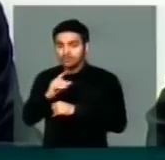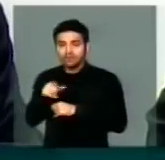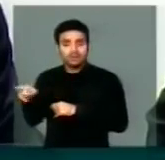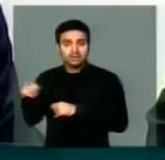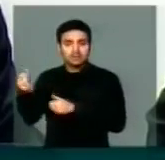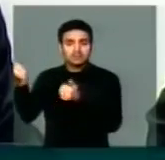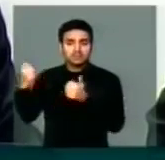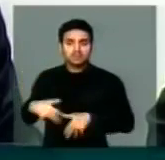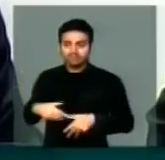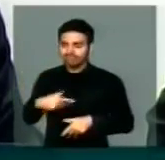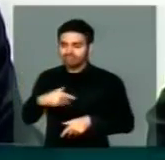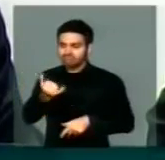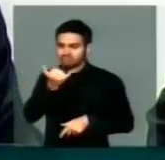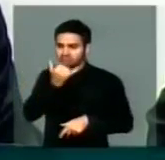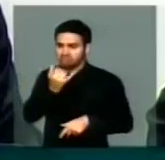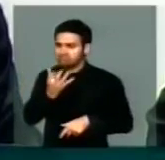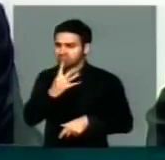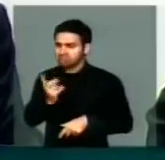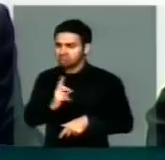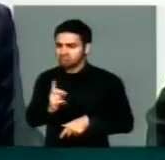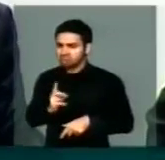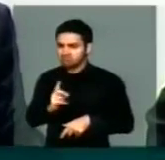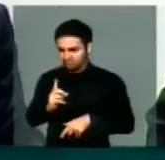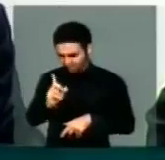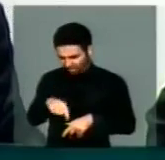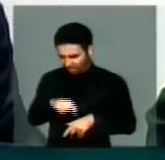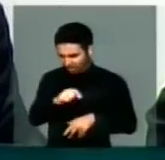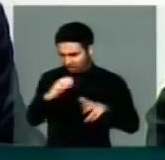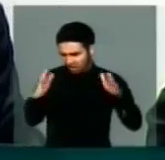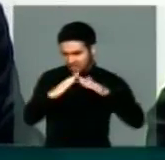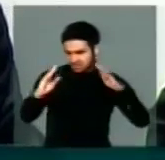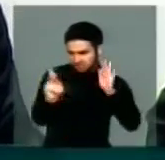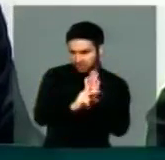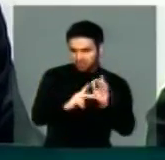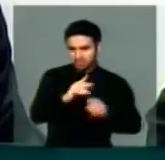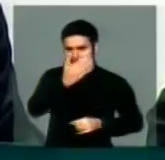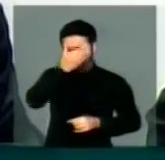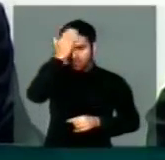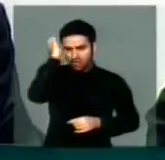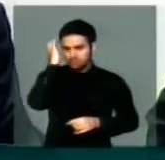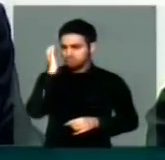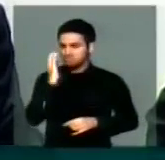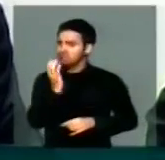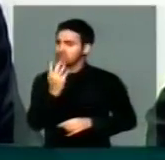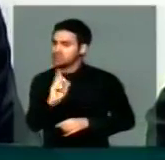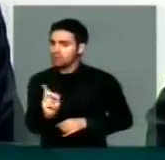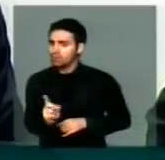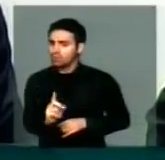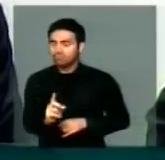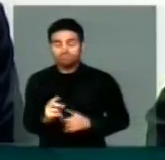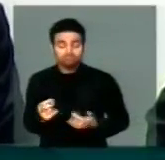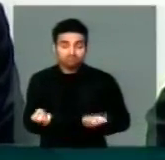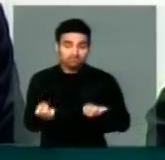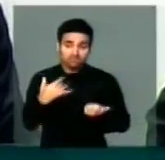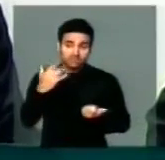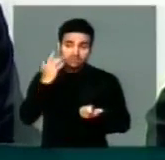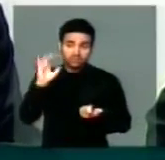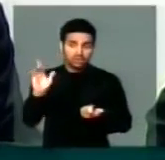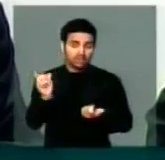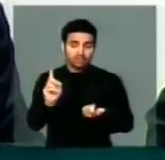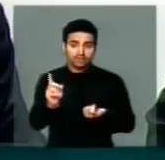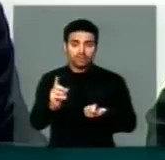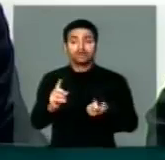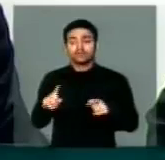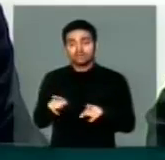declarante não tem conhecimento deste imóvel e tem ligação com Eduardo Cunha. Que o declarante nega que tenha dito a Jaime, em alguma